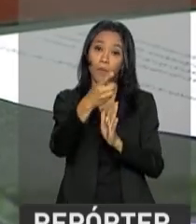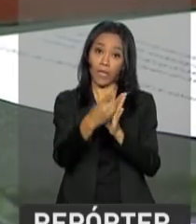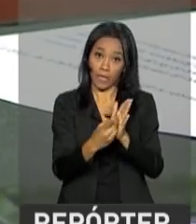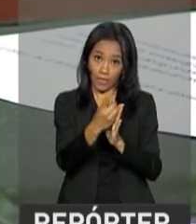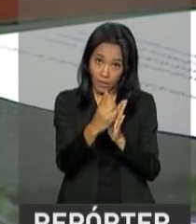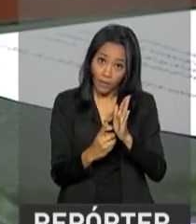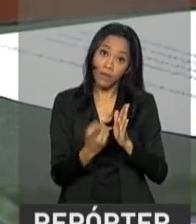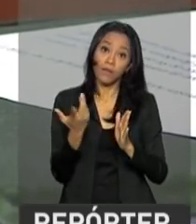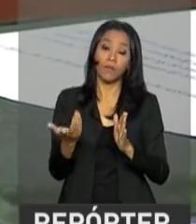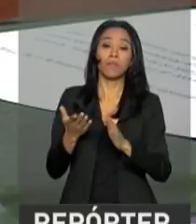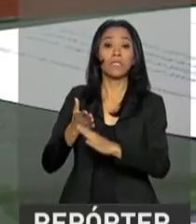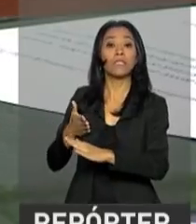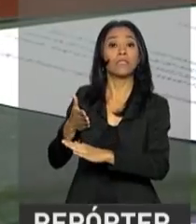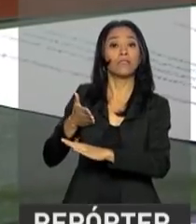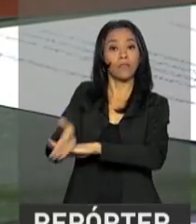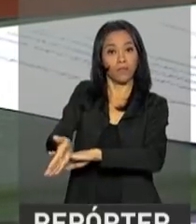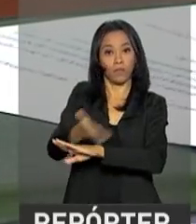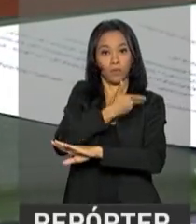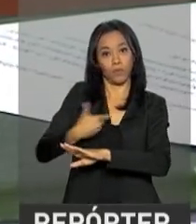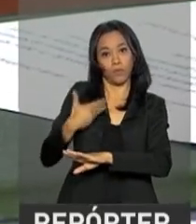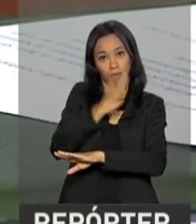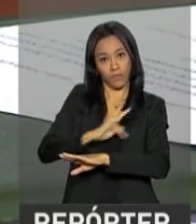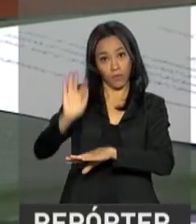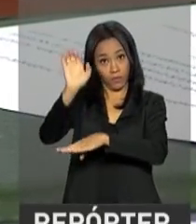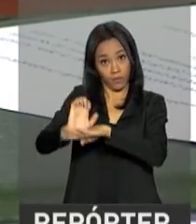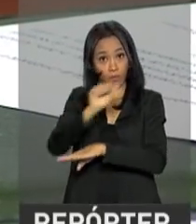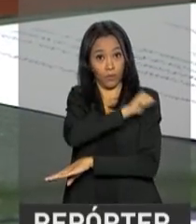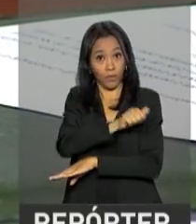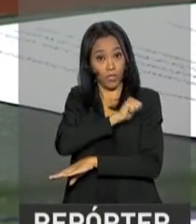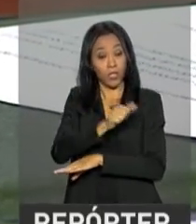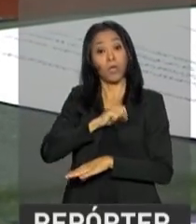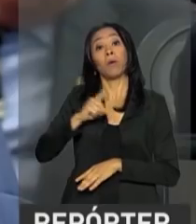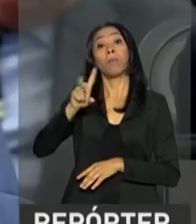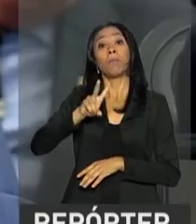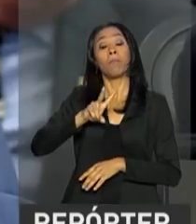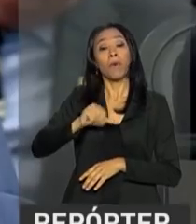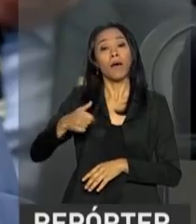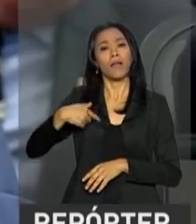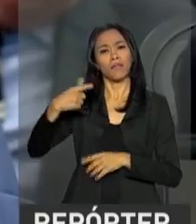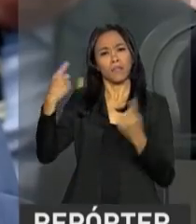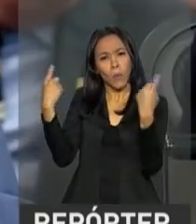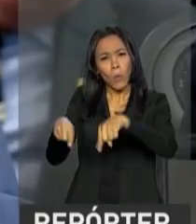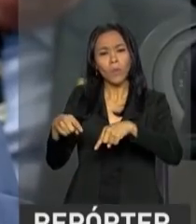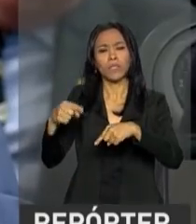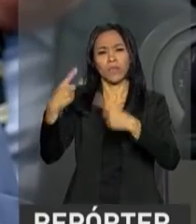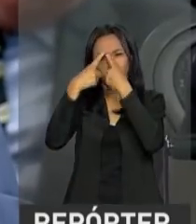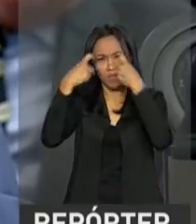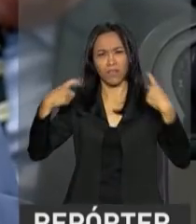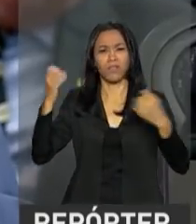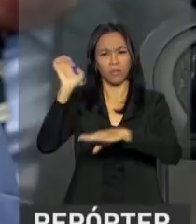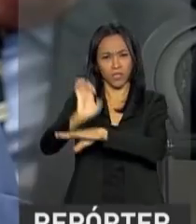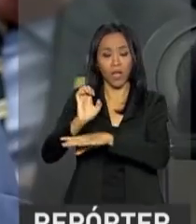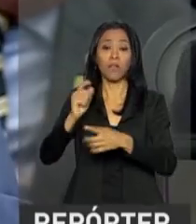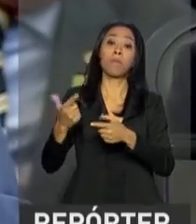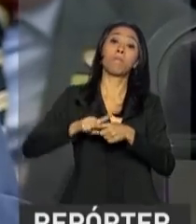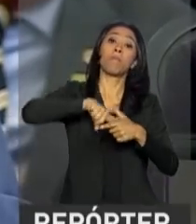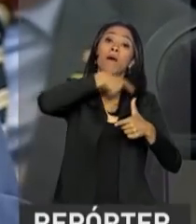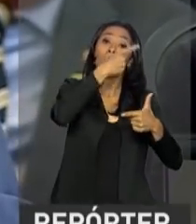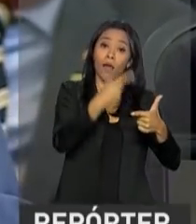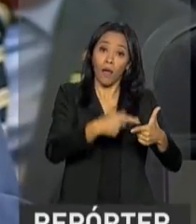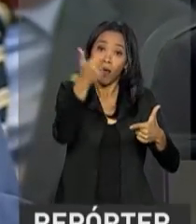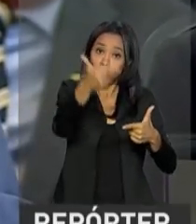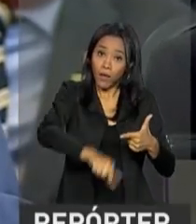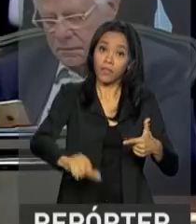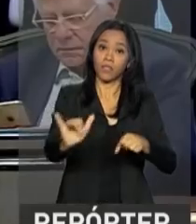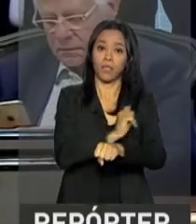federal na segurança pública do rio de janeiro para combater a violência no estado o presidente michel temer anunciou mais uma medida que